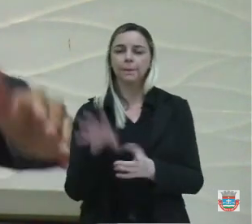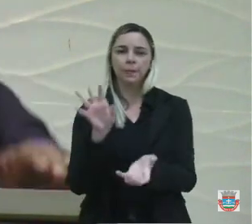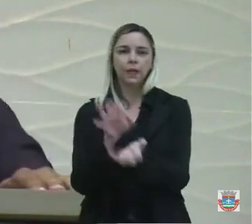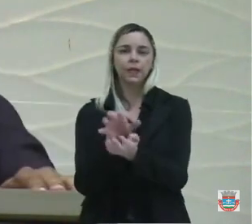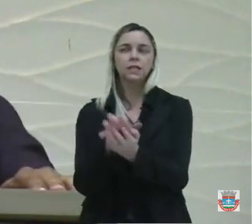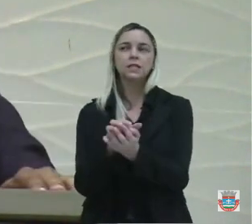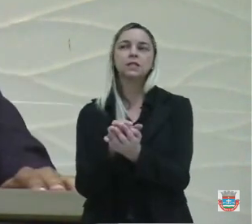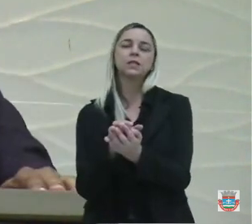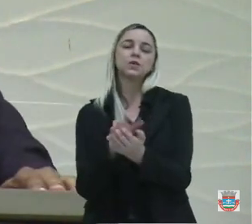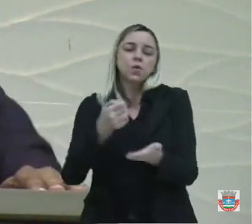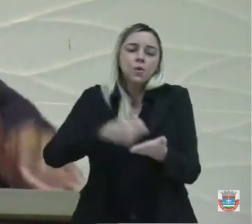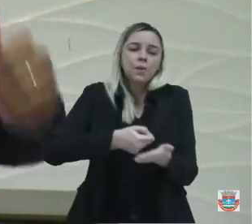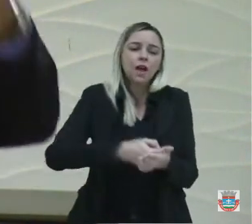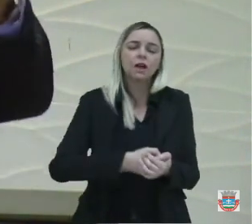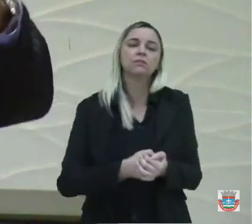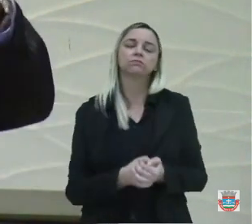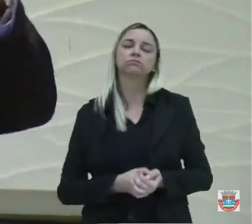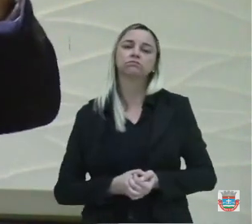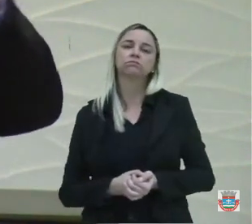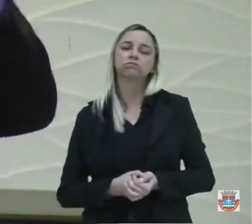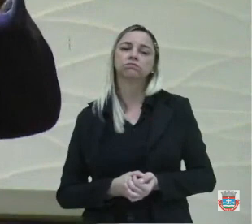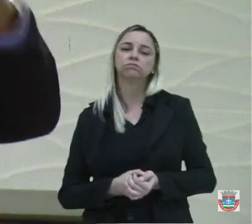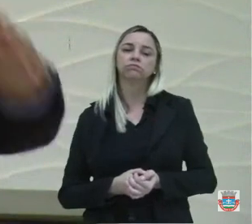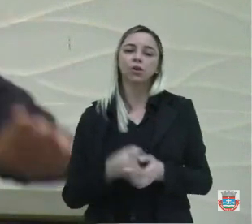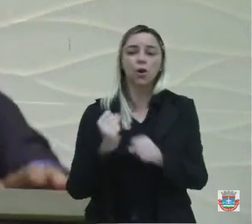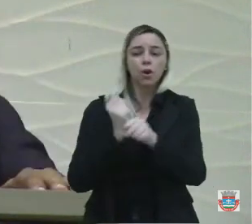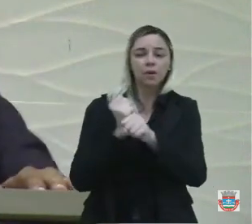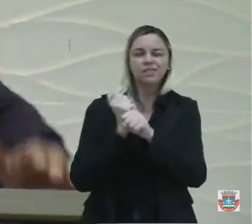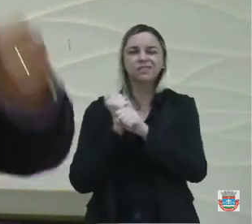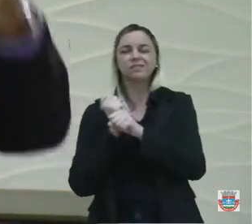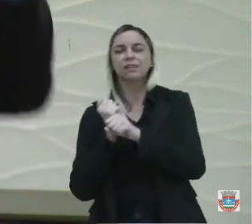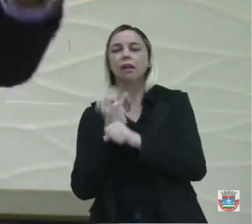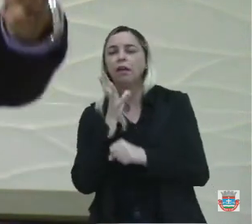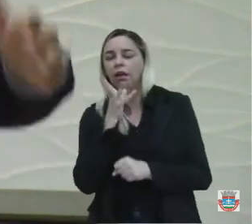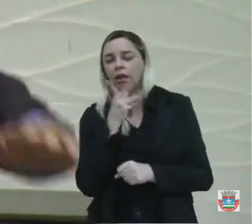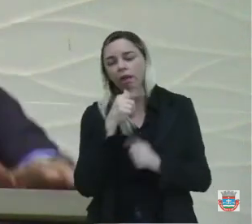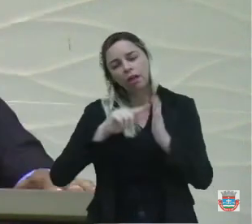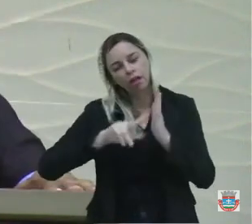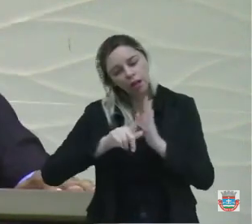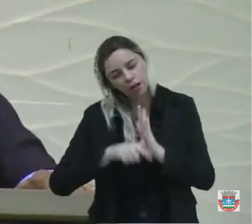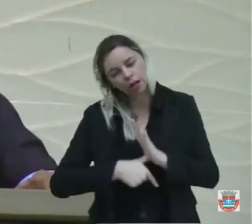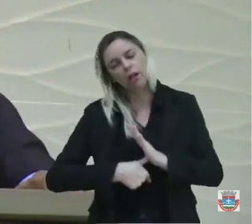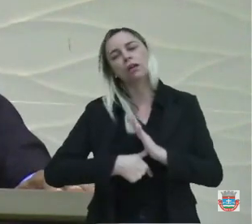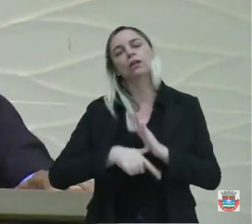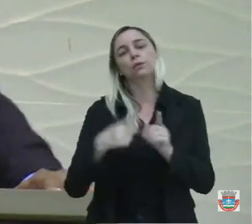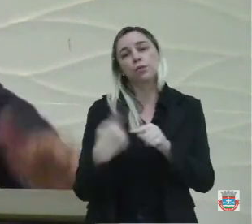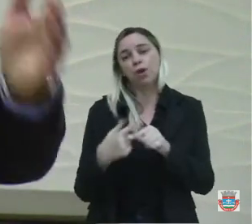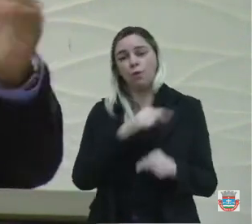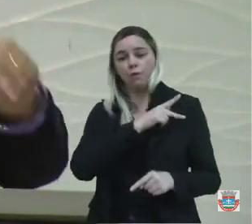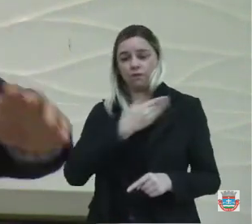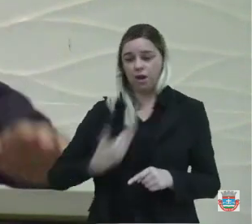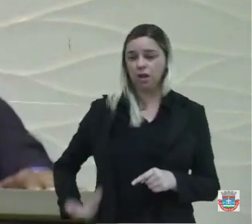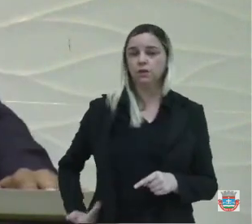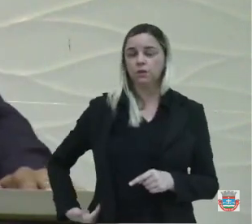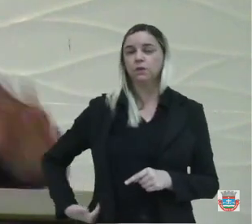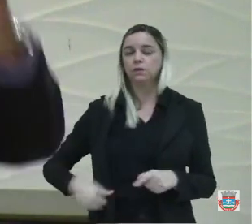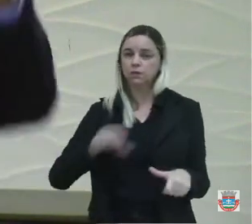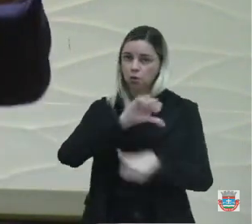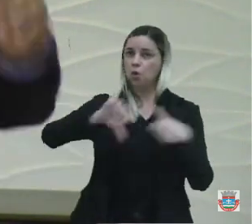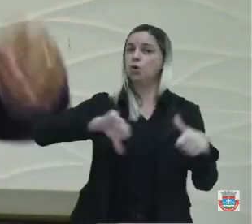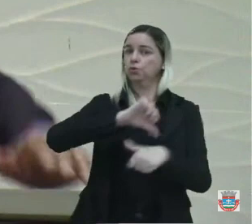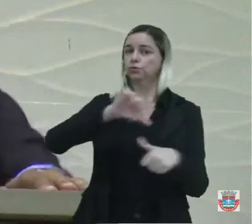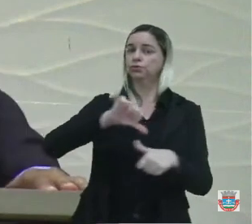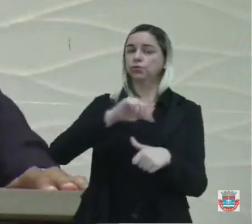cobrar também, que agora aquela obra atrasou um pouquinho por conta de troca de governo, né? Era o governo Paulo Câmara